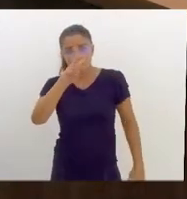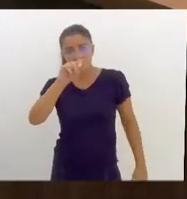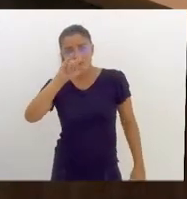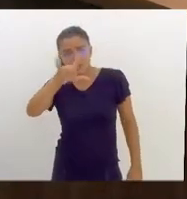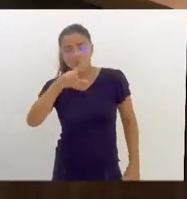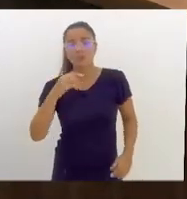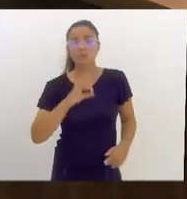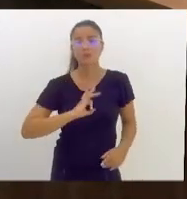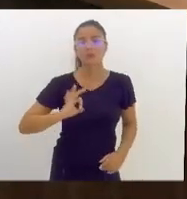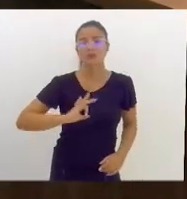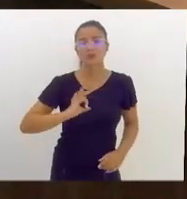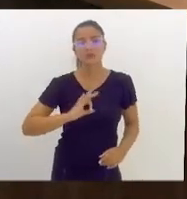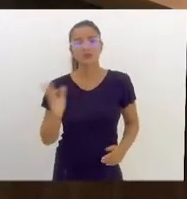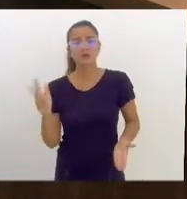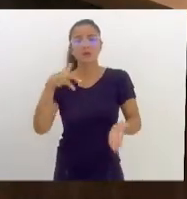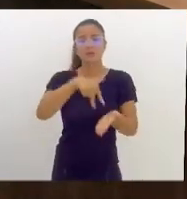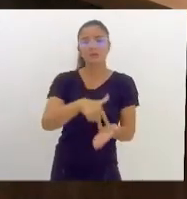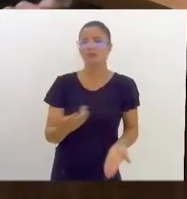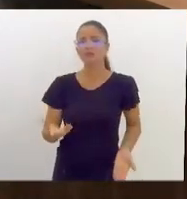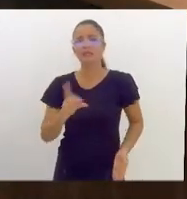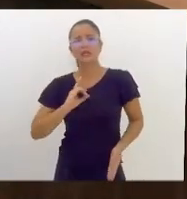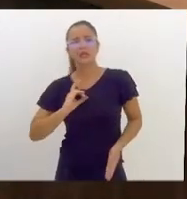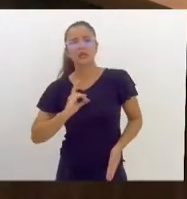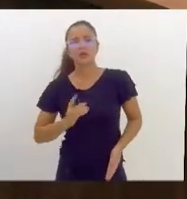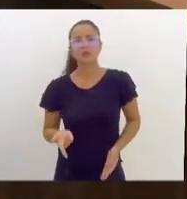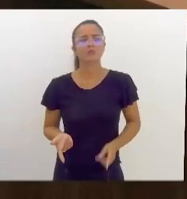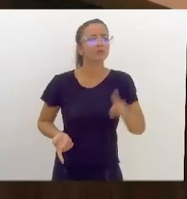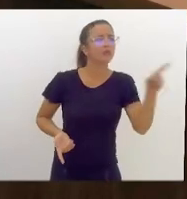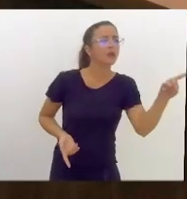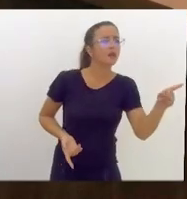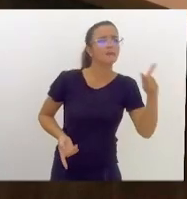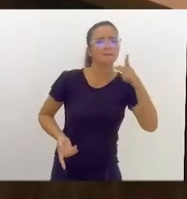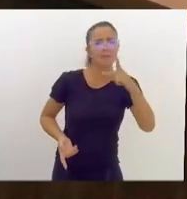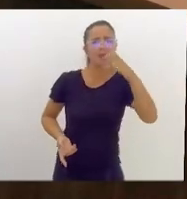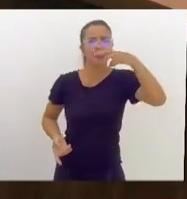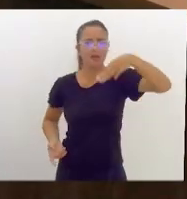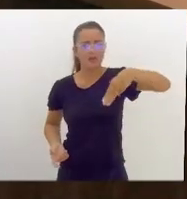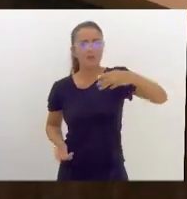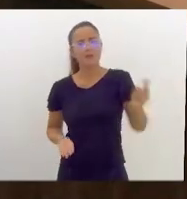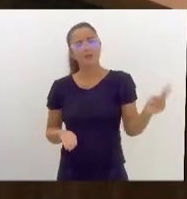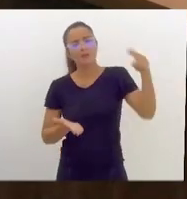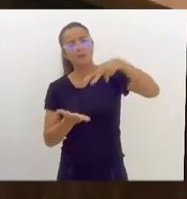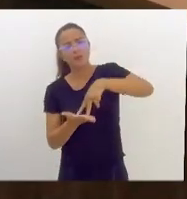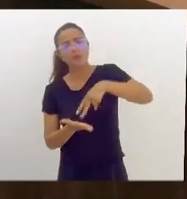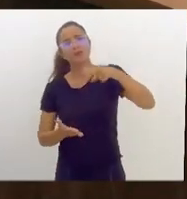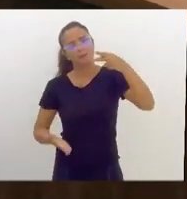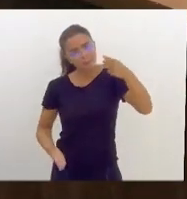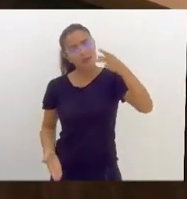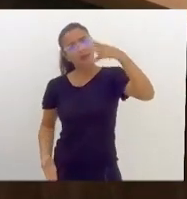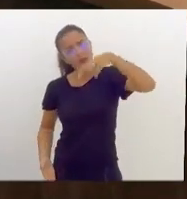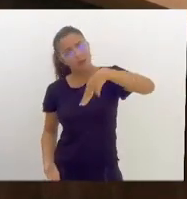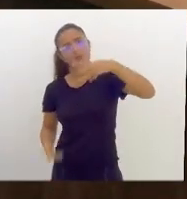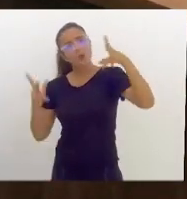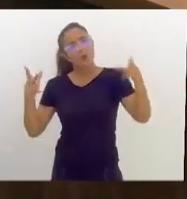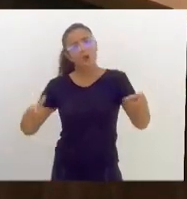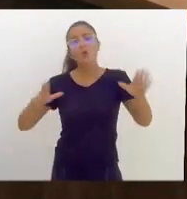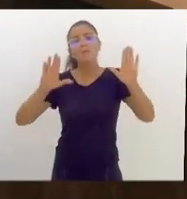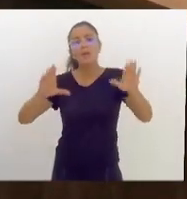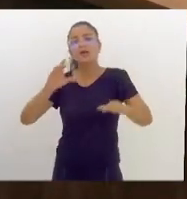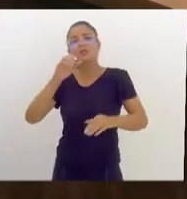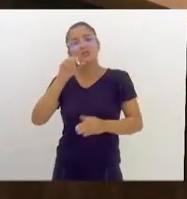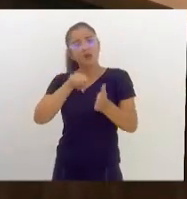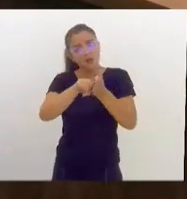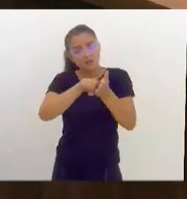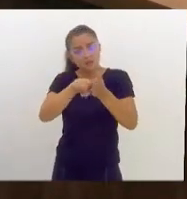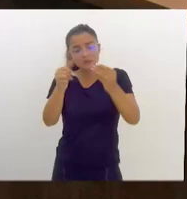da PM é ocupada por um oficial da PM. Então, os auditores são a única carreira de